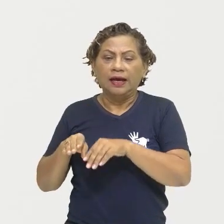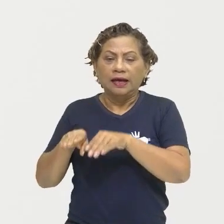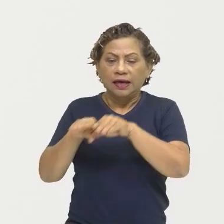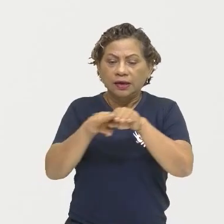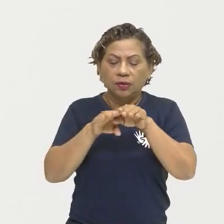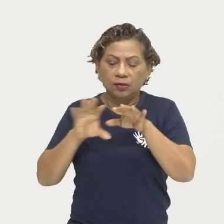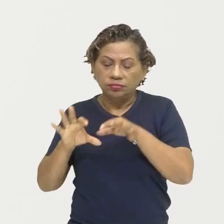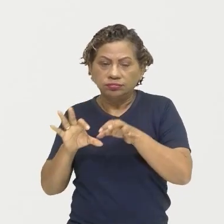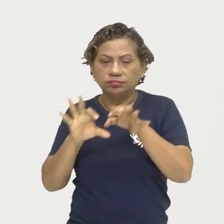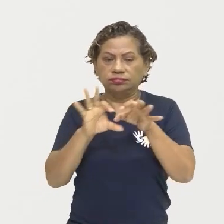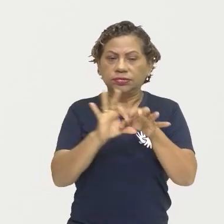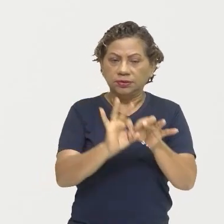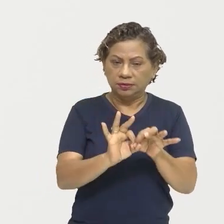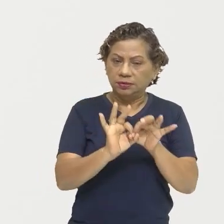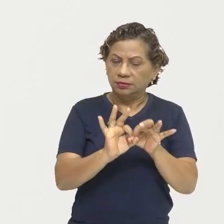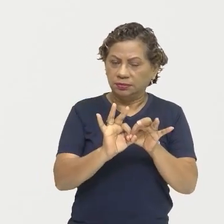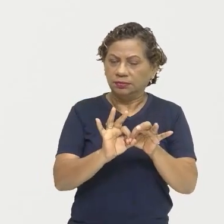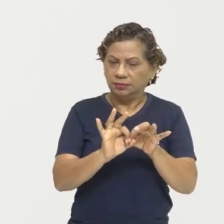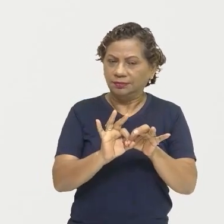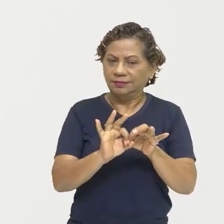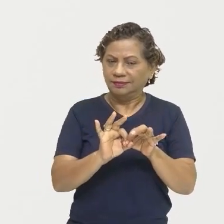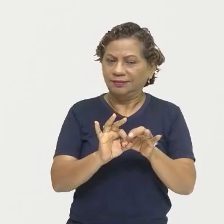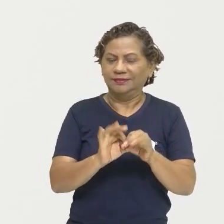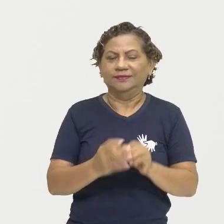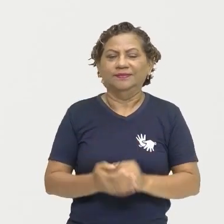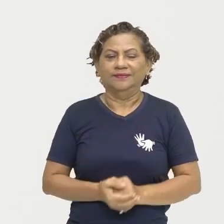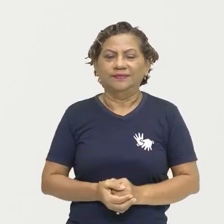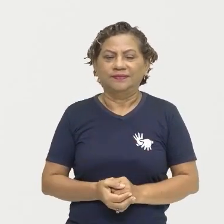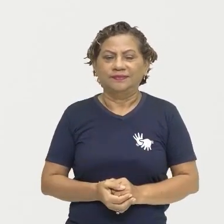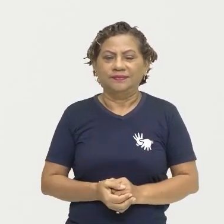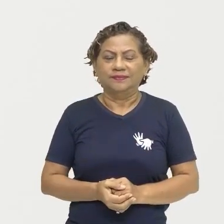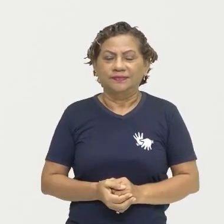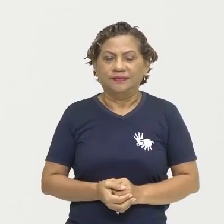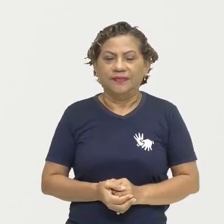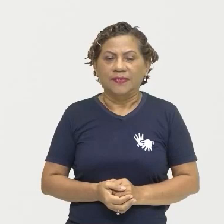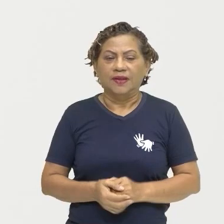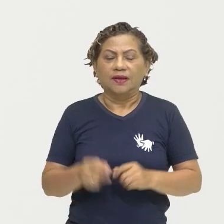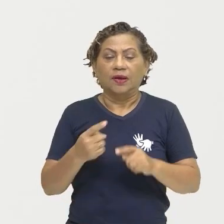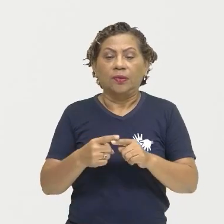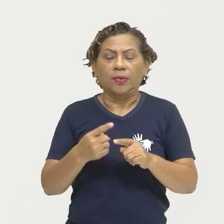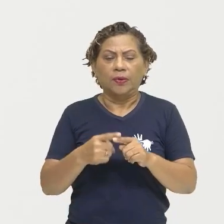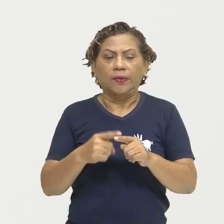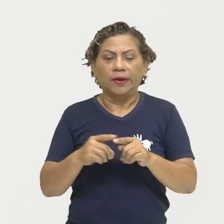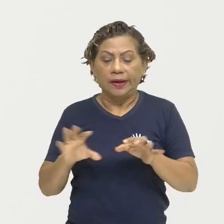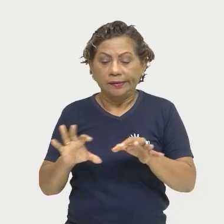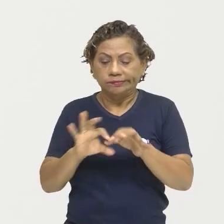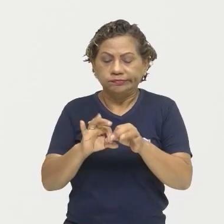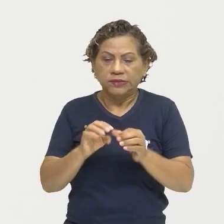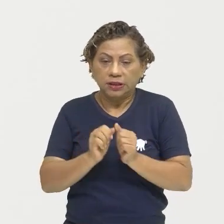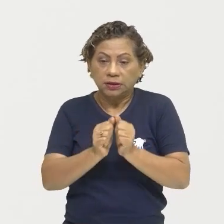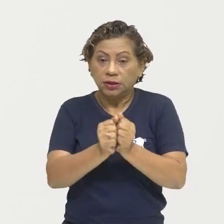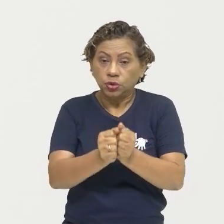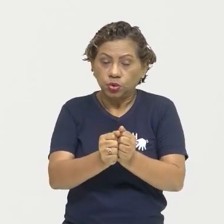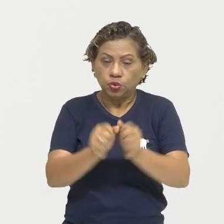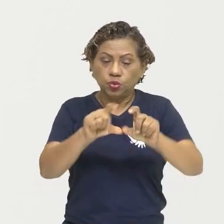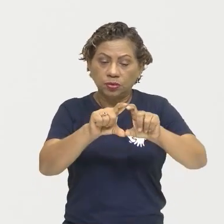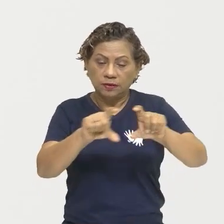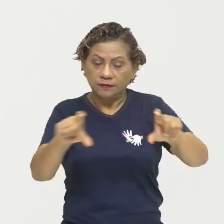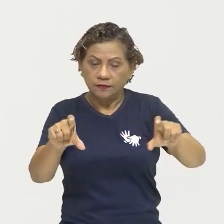função, de hierarquia igual a dela, ela não está subordinada, ela está coordenada, ela está junto ali.